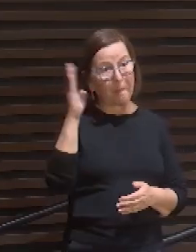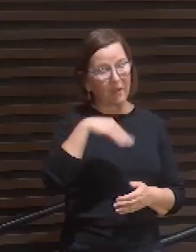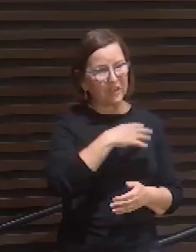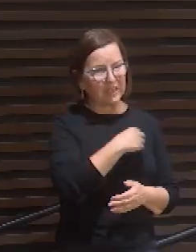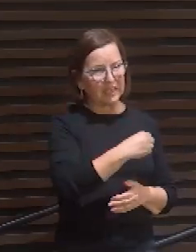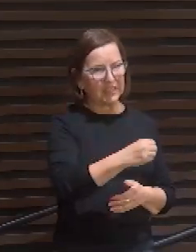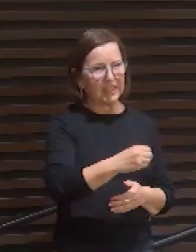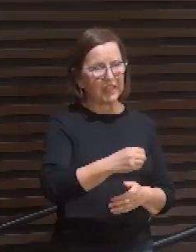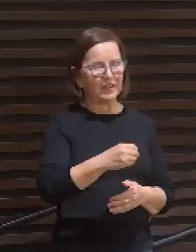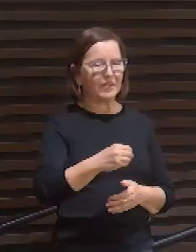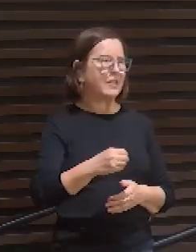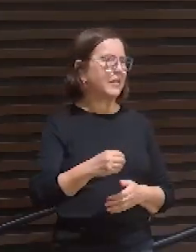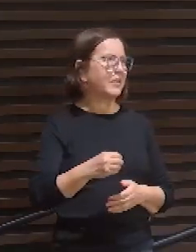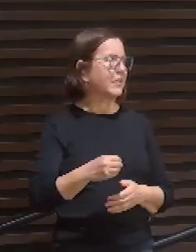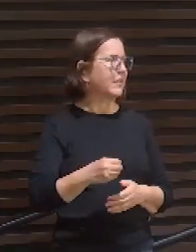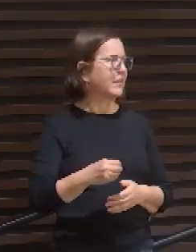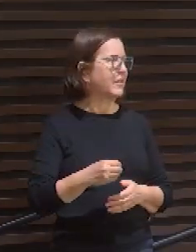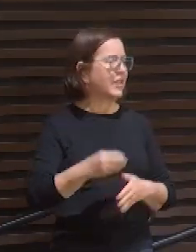hereditária, ela foi